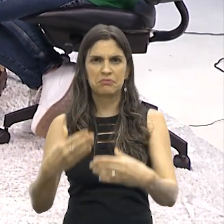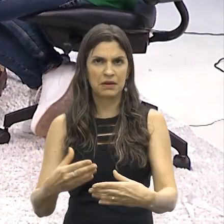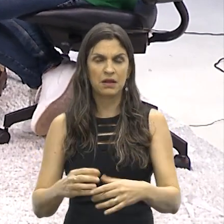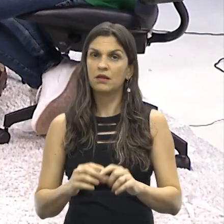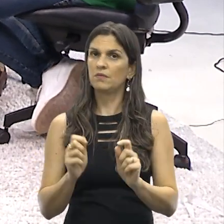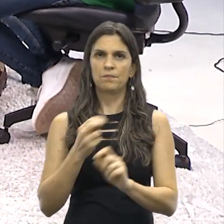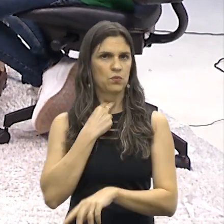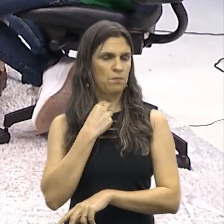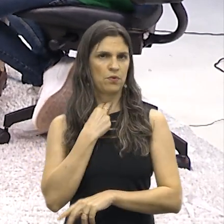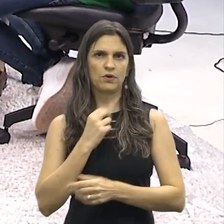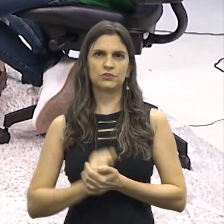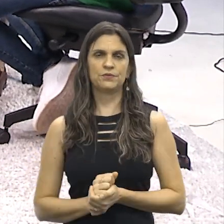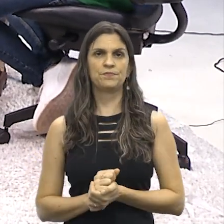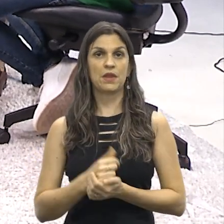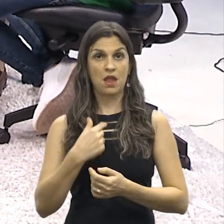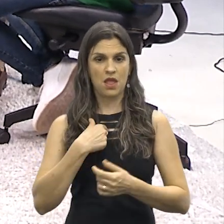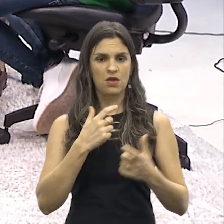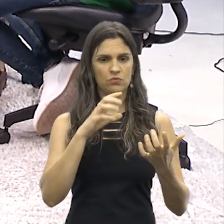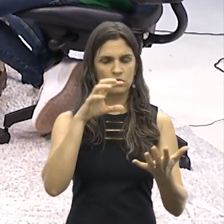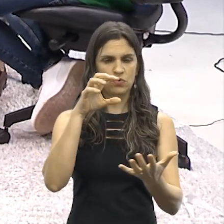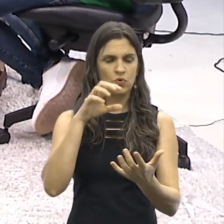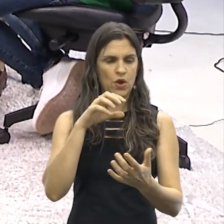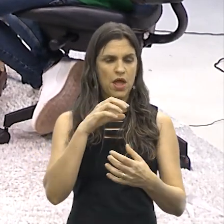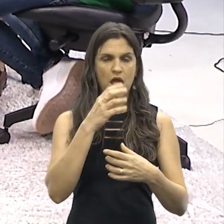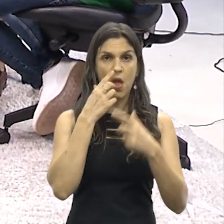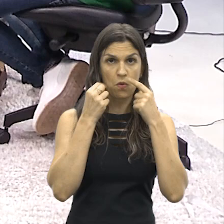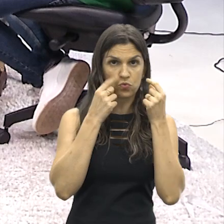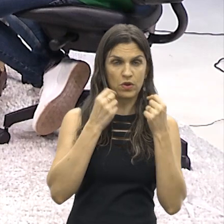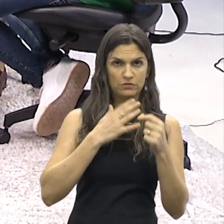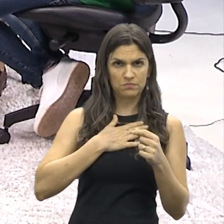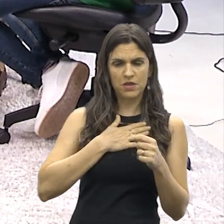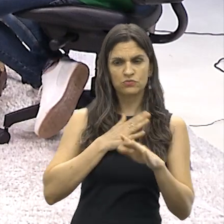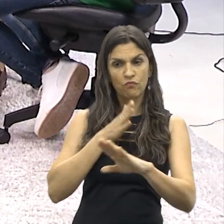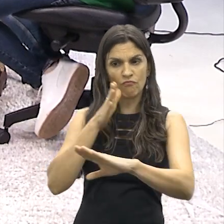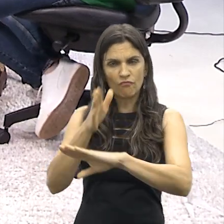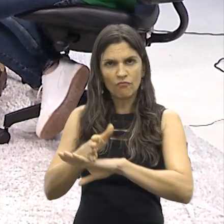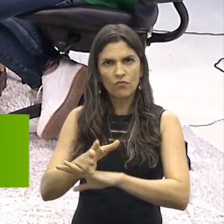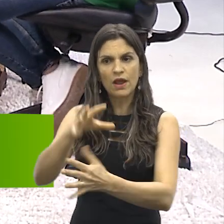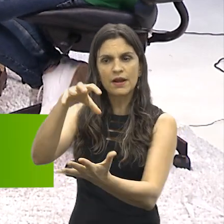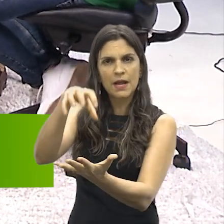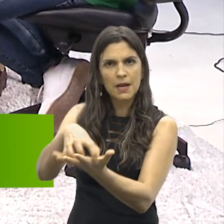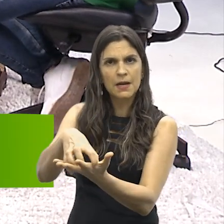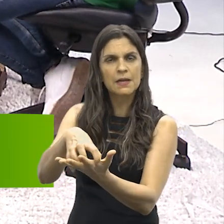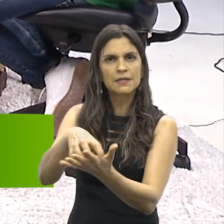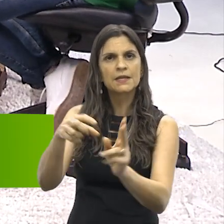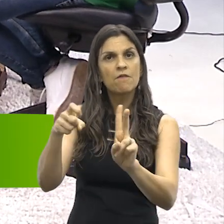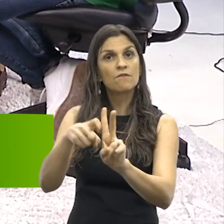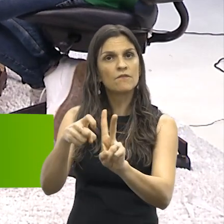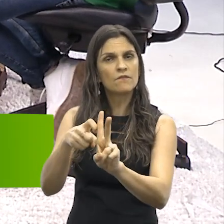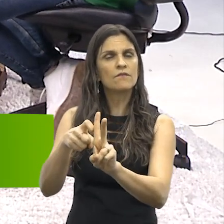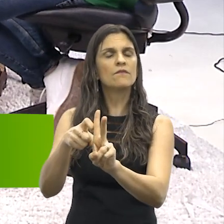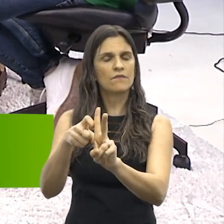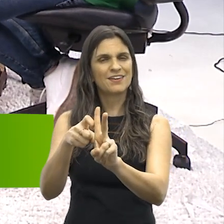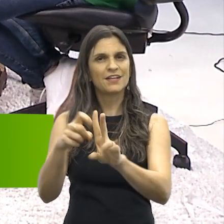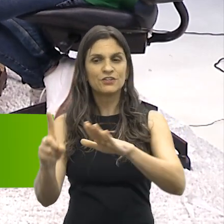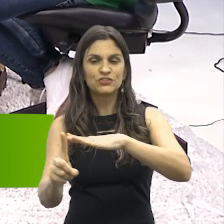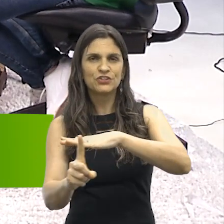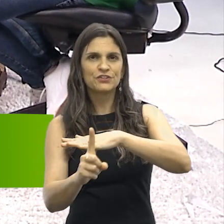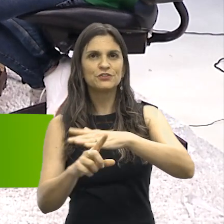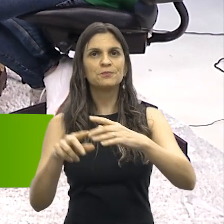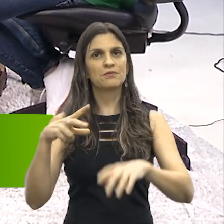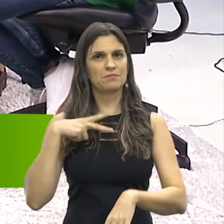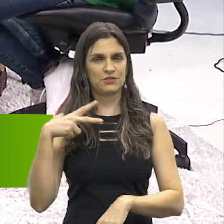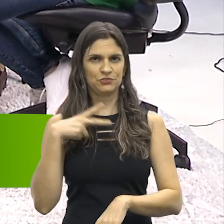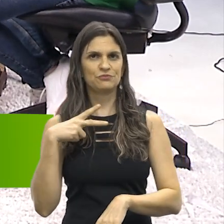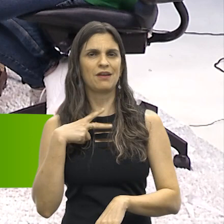clínicas particulares. Eu estou com lá internado, vou retirá-lo saindo daqui e é 400 a 500 reais, no